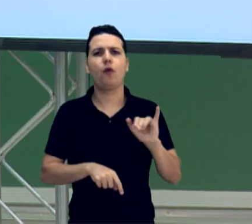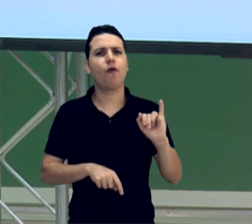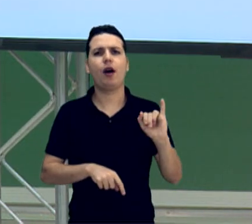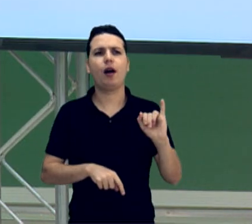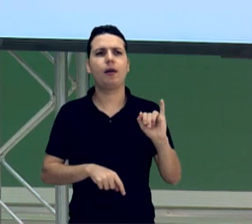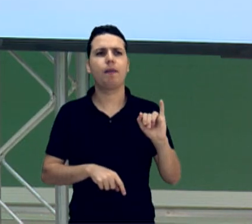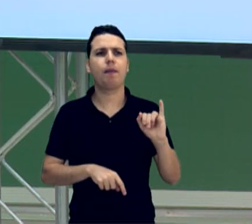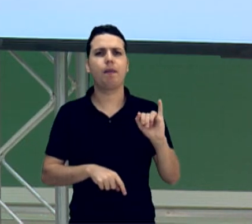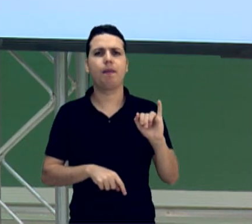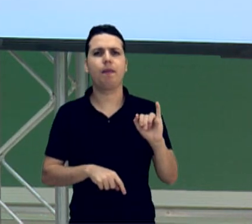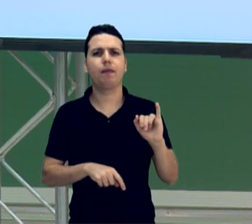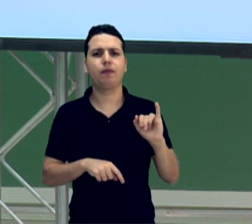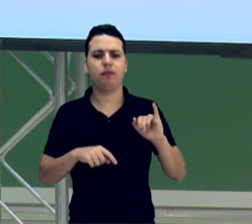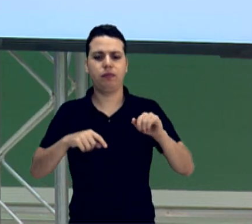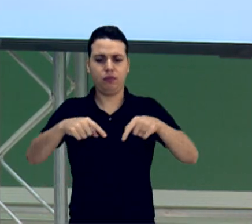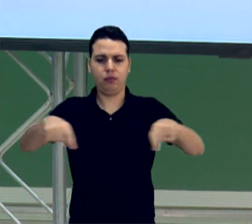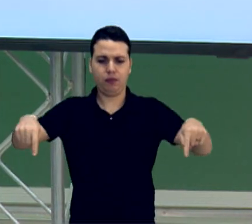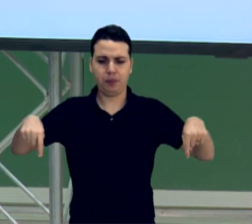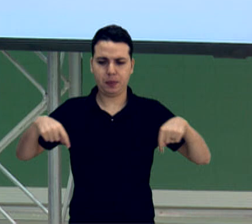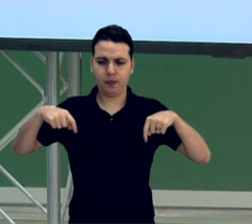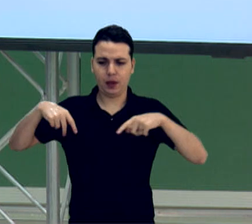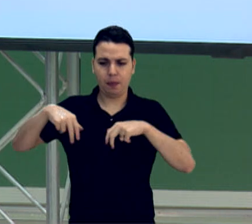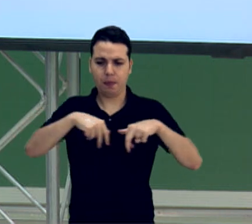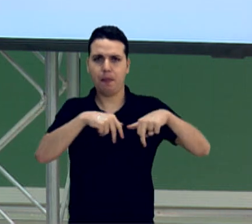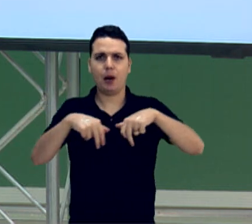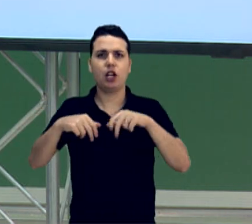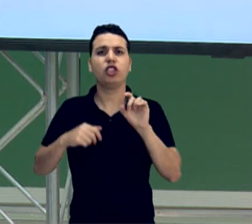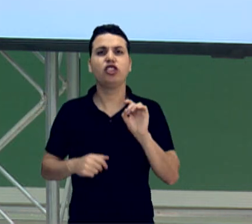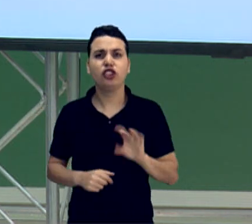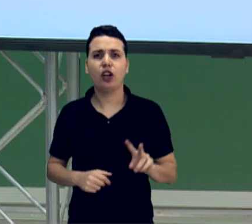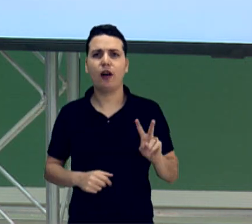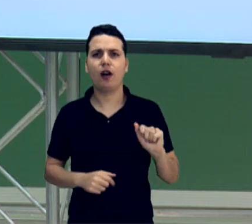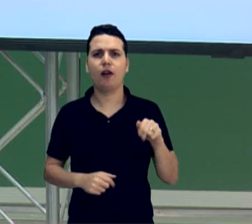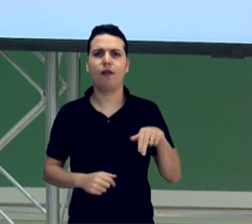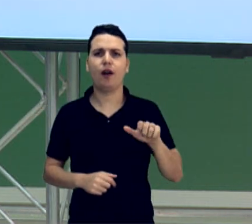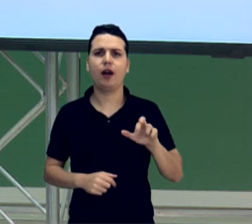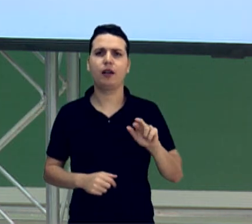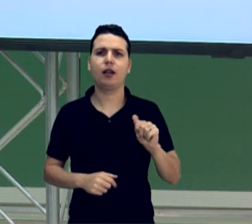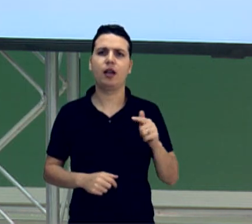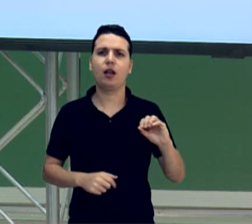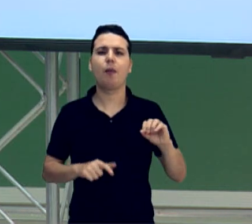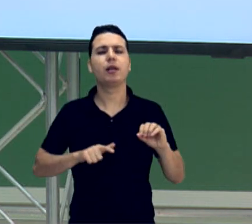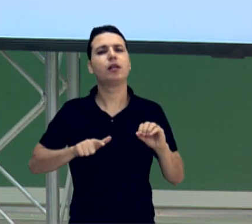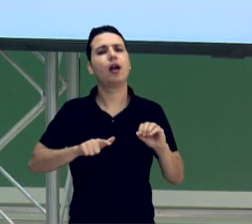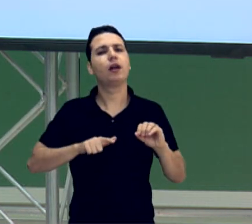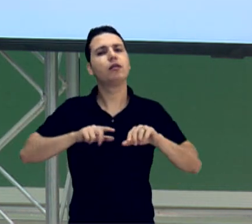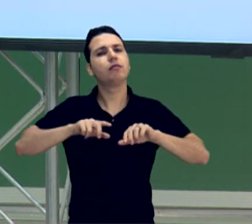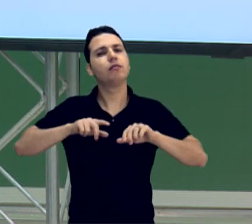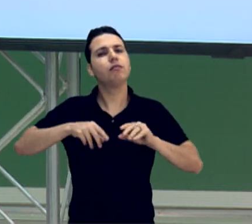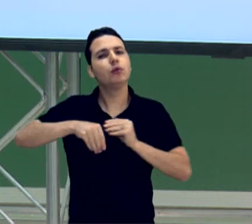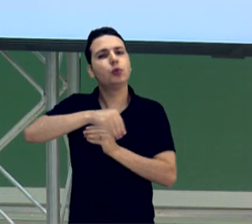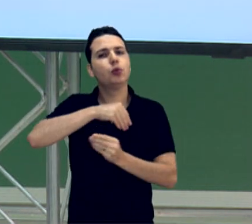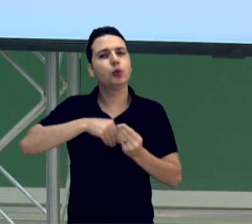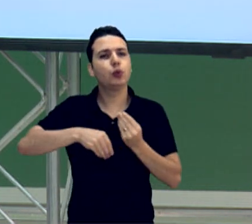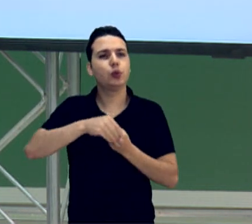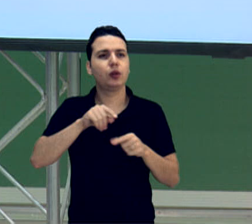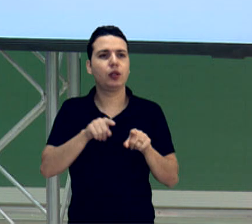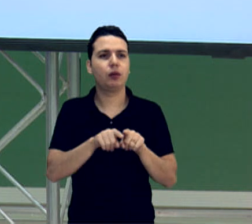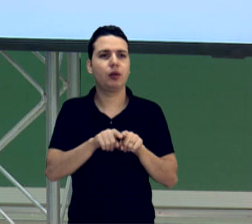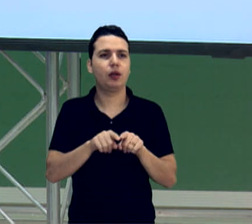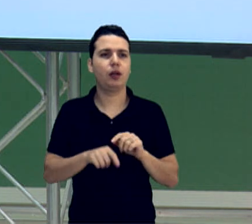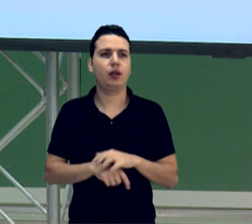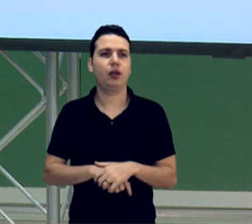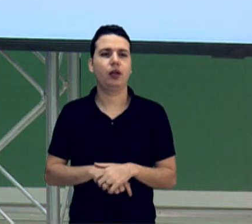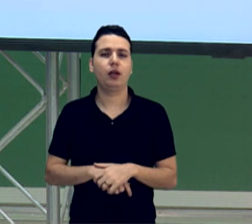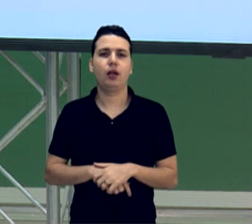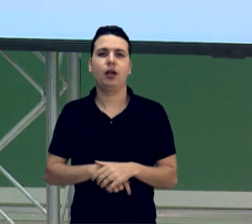de vaneirão, né? Mas eles vão mesclando até para as pessoas não cansarem. E aqui também a gente tem a valsa mais campeira. Lembra que a